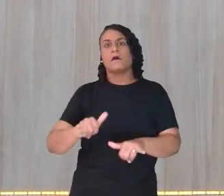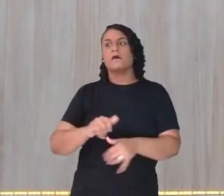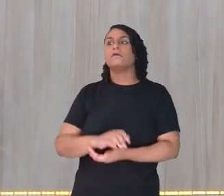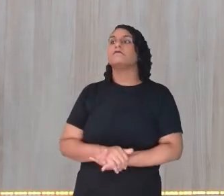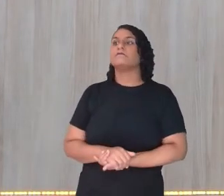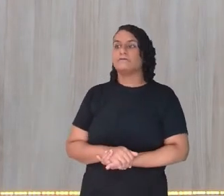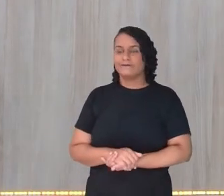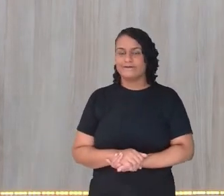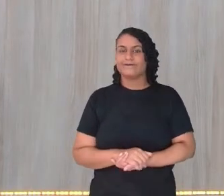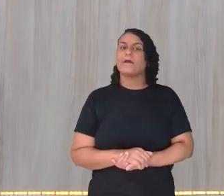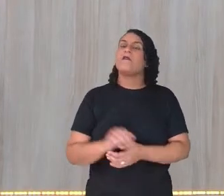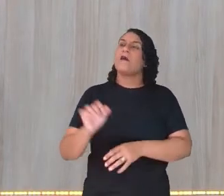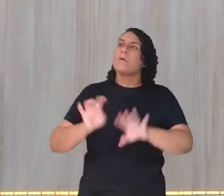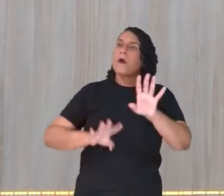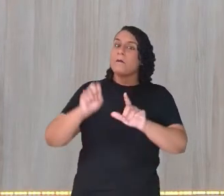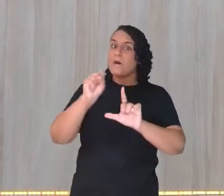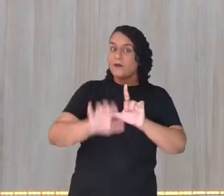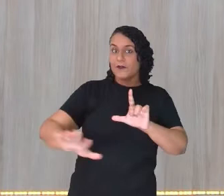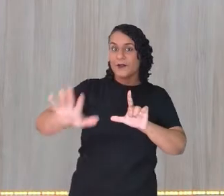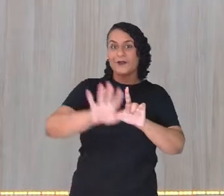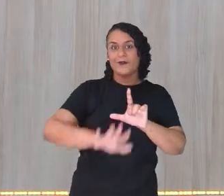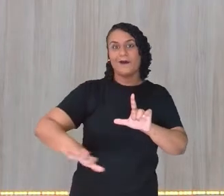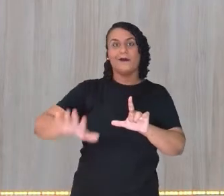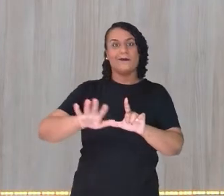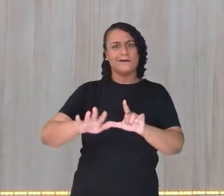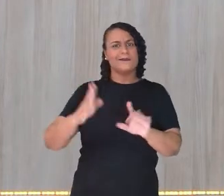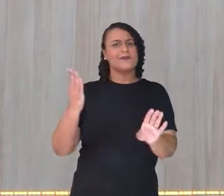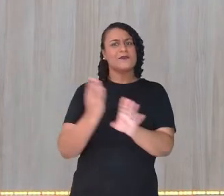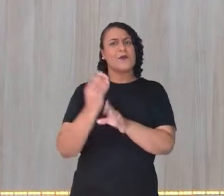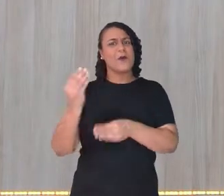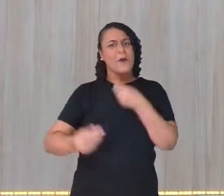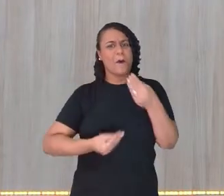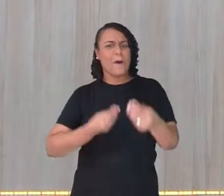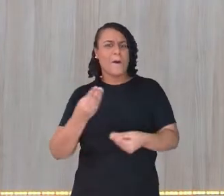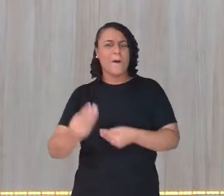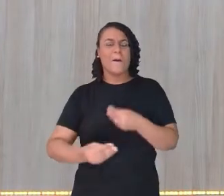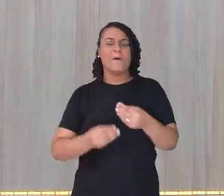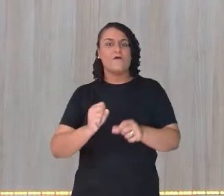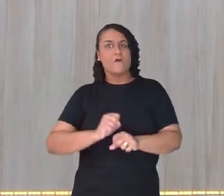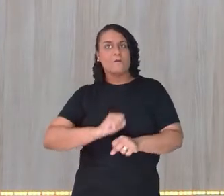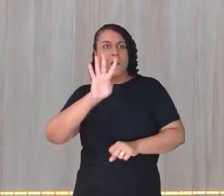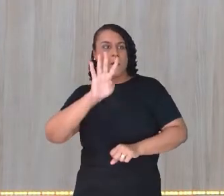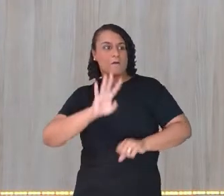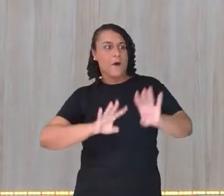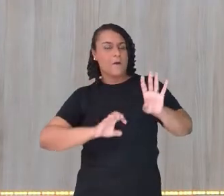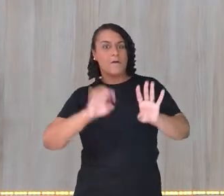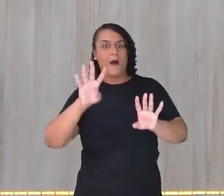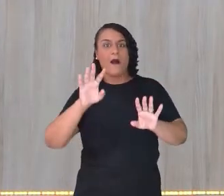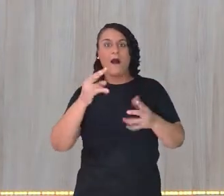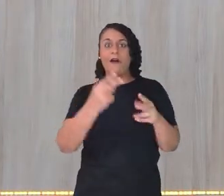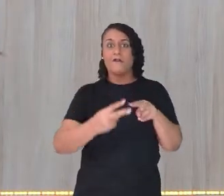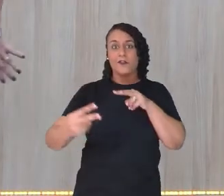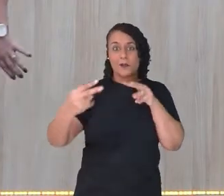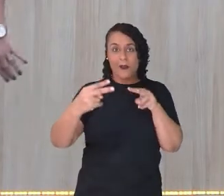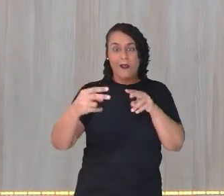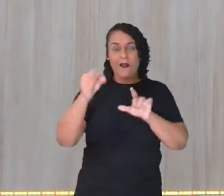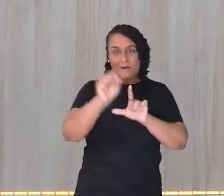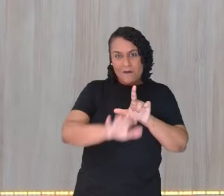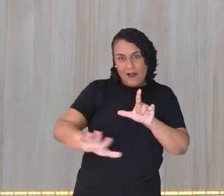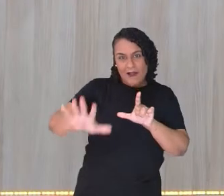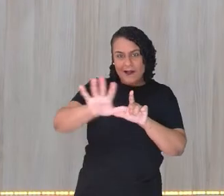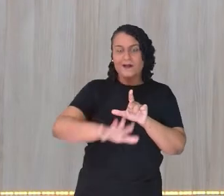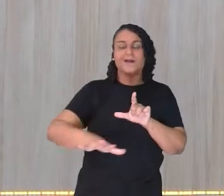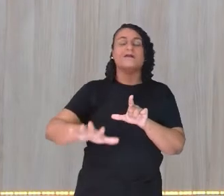telinhas. Então, cabe aí a vocês descobrirem, né, como é que a gente pode fazer aí a questão de fogos e trabalhar aí com esses fogos virtuais.